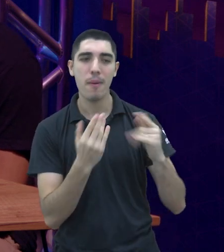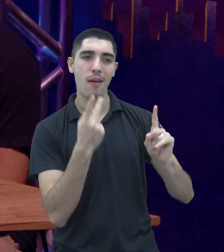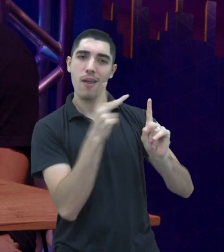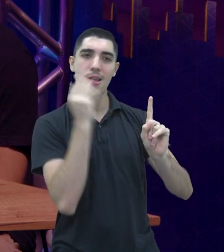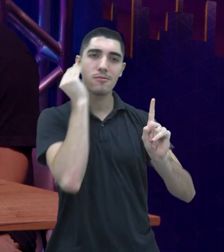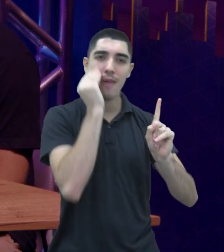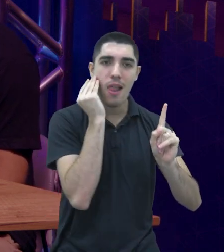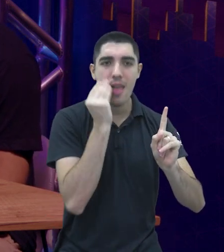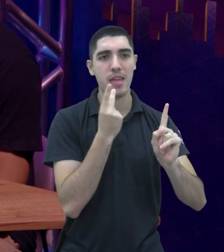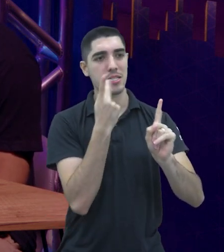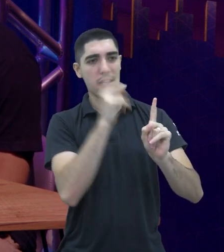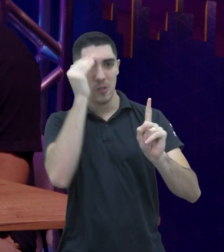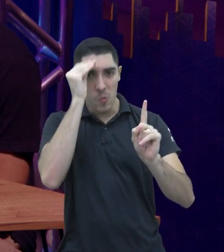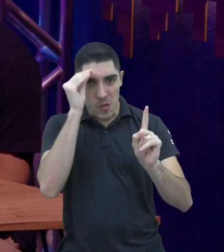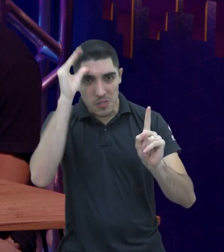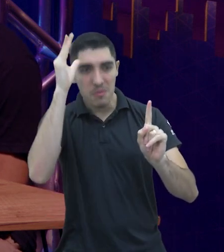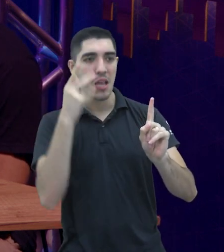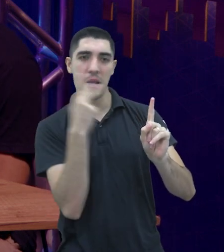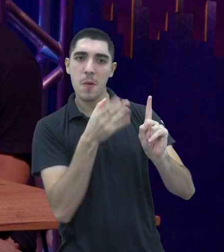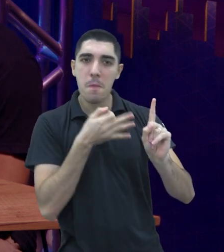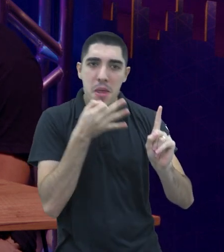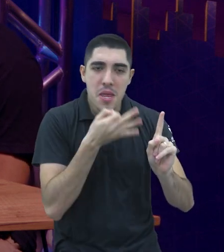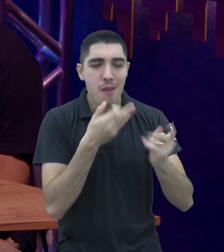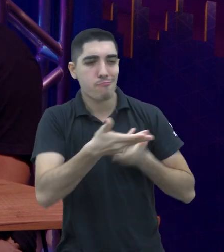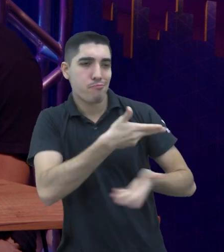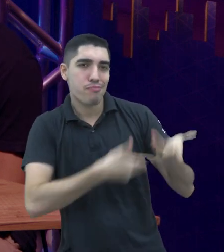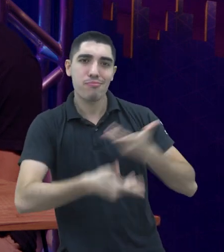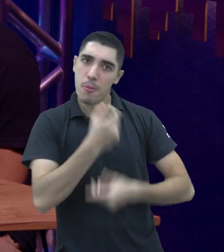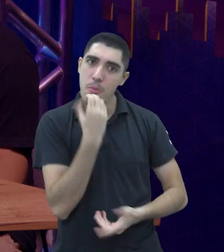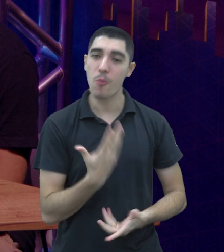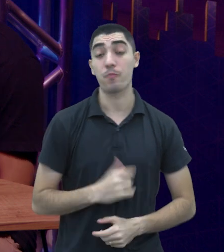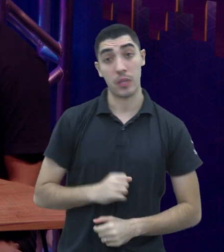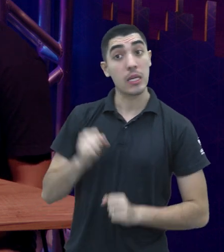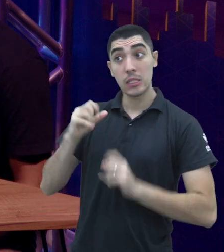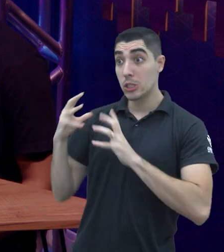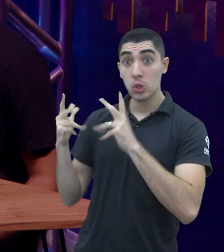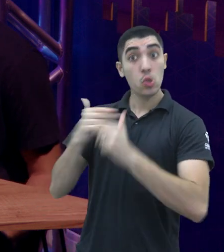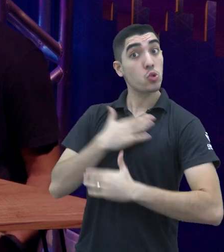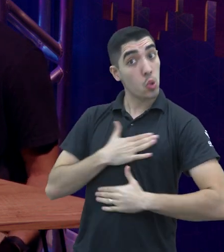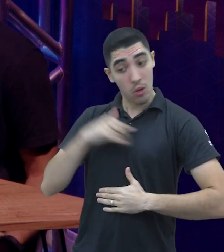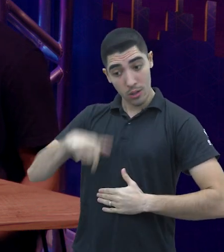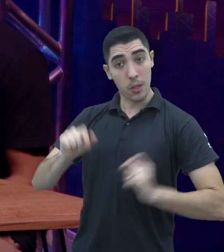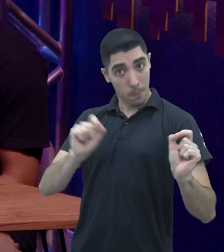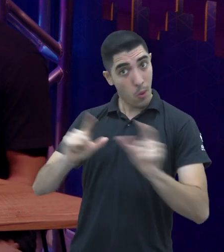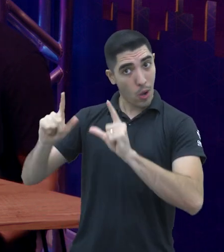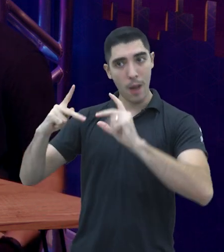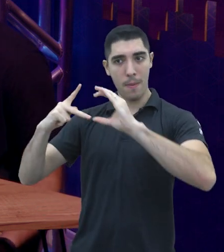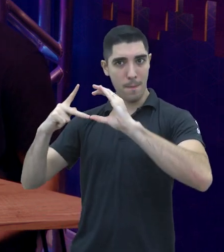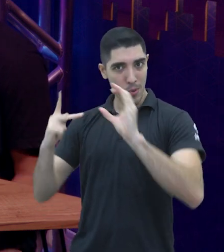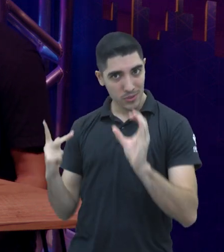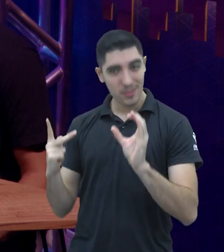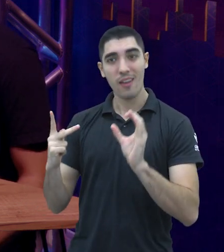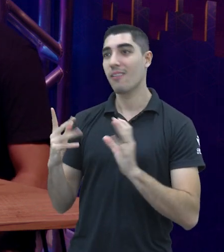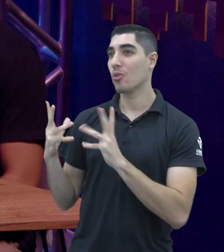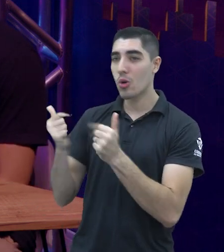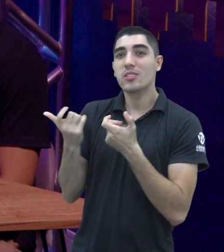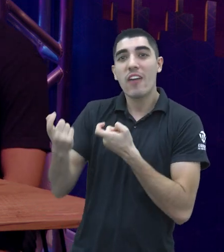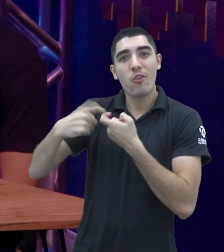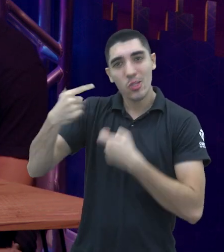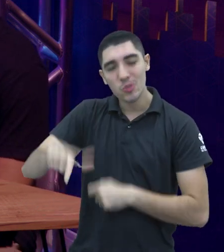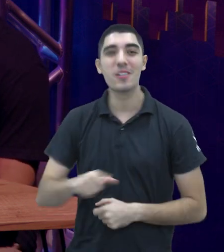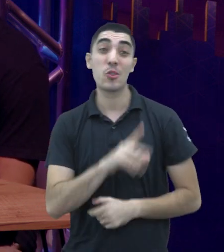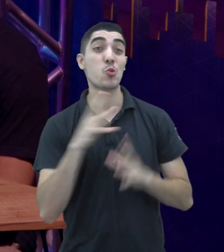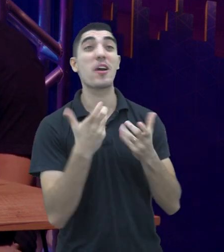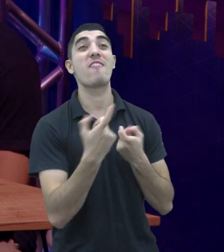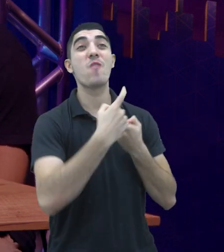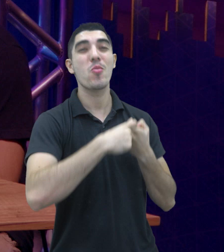os conhecimentos, as opiniões. E o pessoal gostou do Pode Ser, então não vai ter como. Todo mundo quer voltar, né,